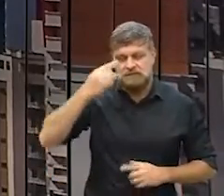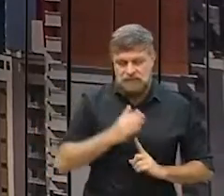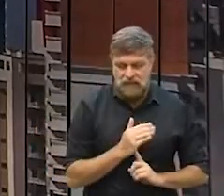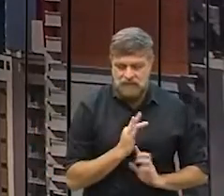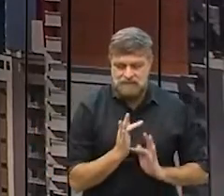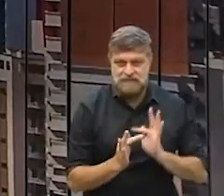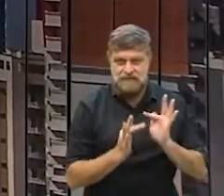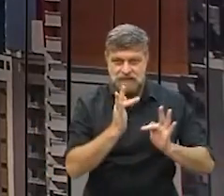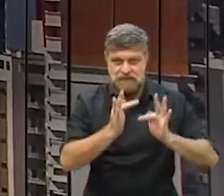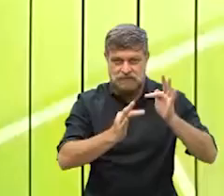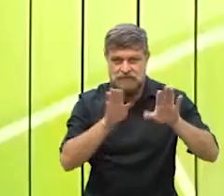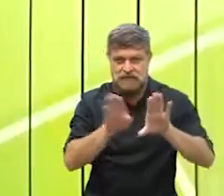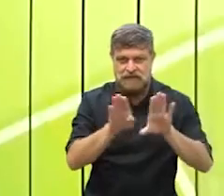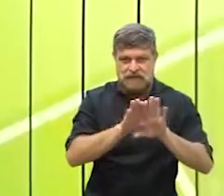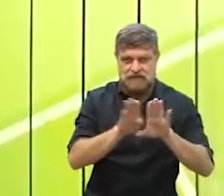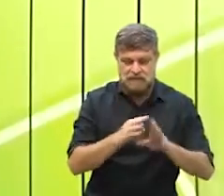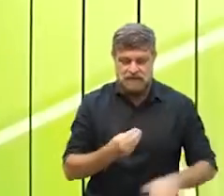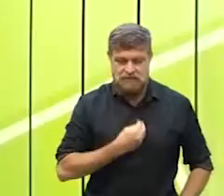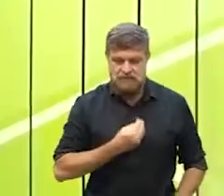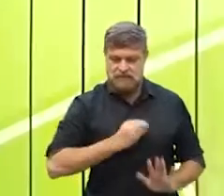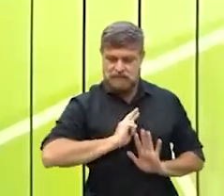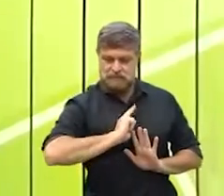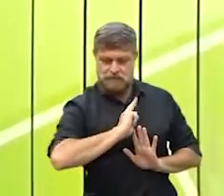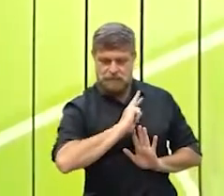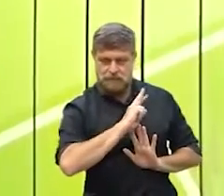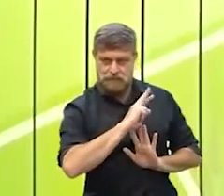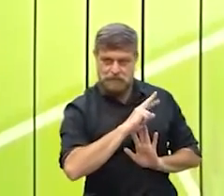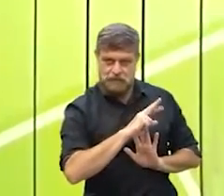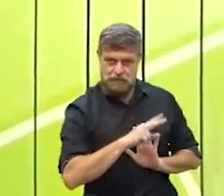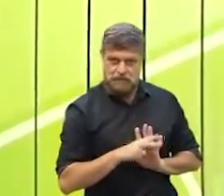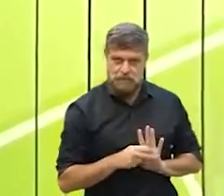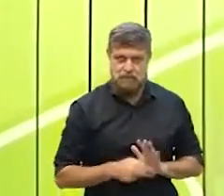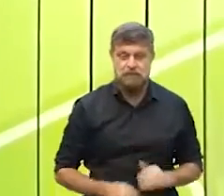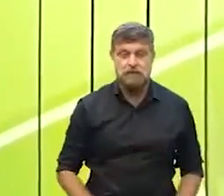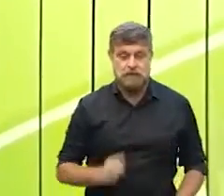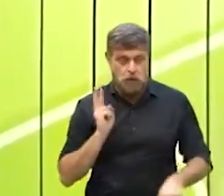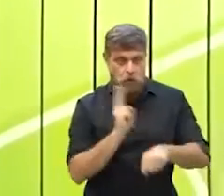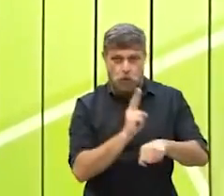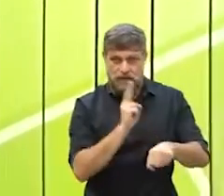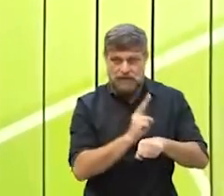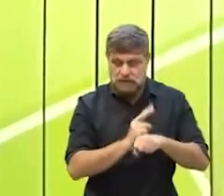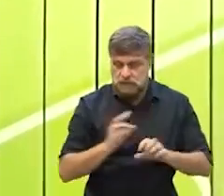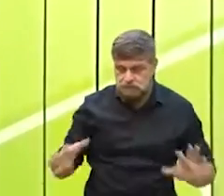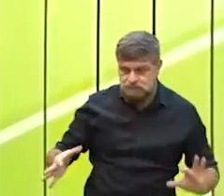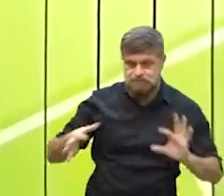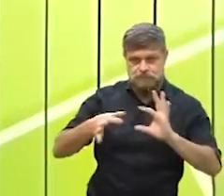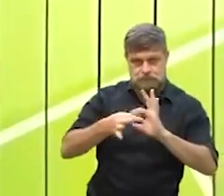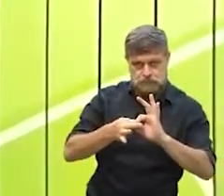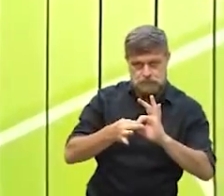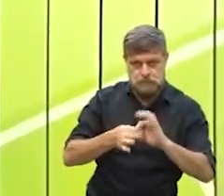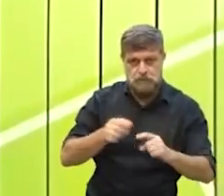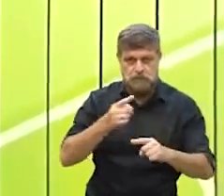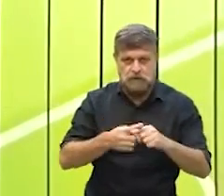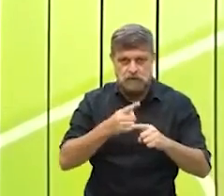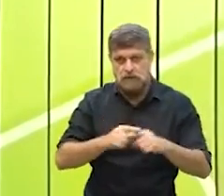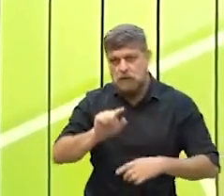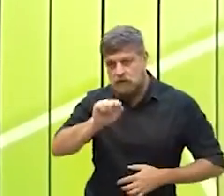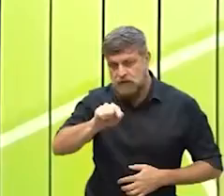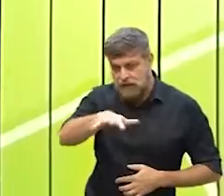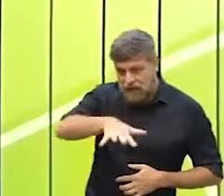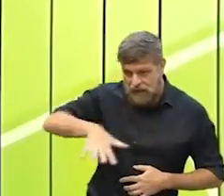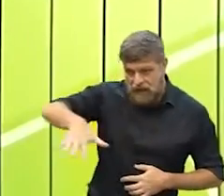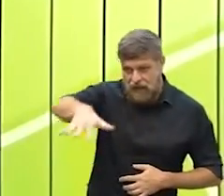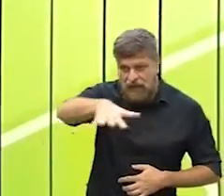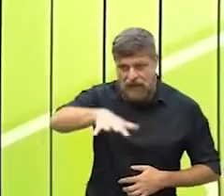de tecnologia, falando de biodiversidade, falando de conservação ambiental, é tudo junto, tanto é, né,